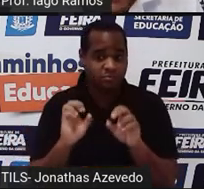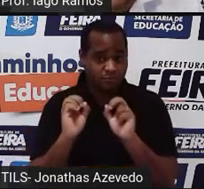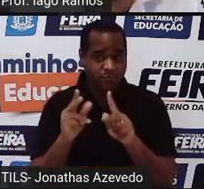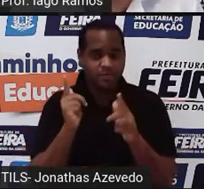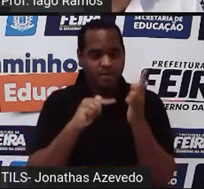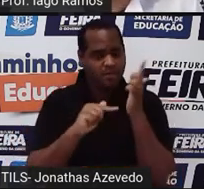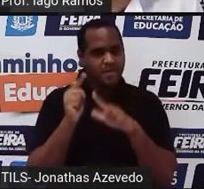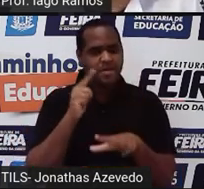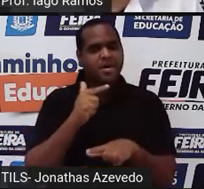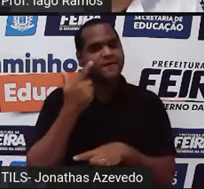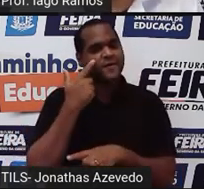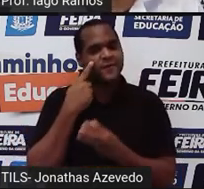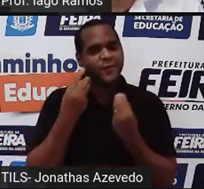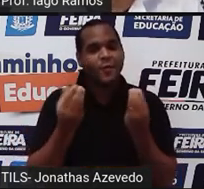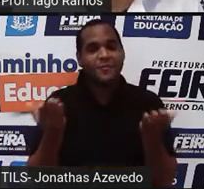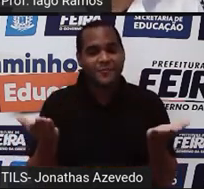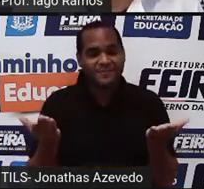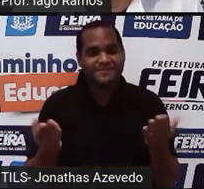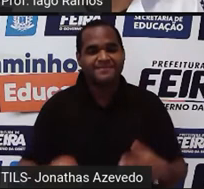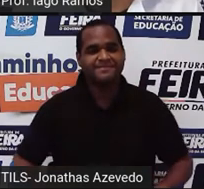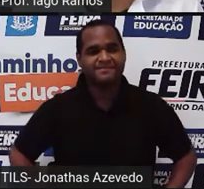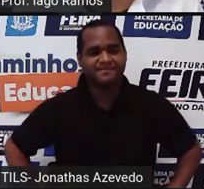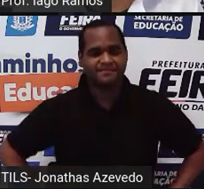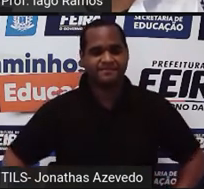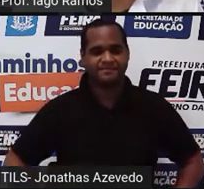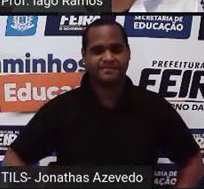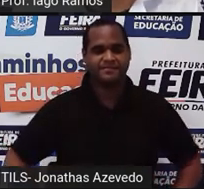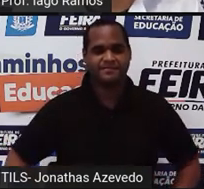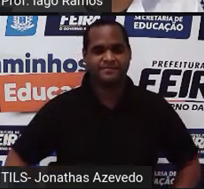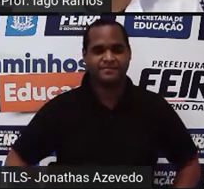você consegue descobrir qual é.